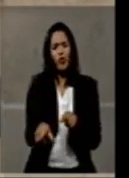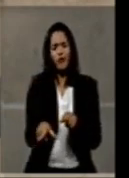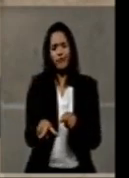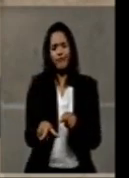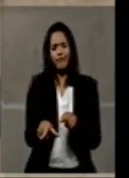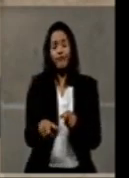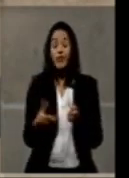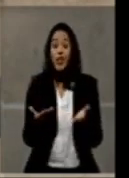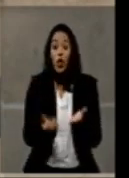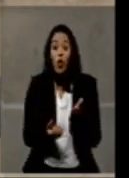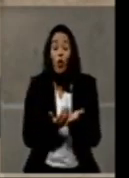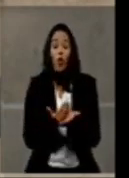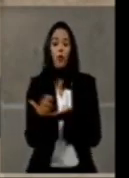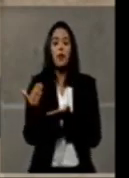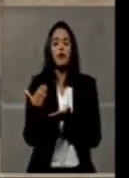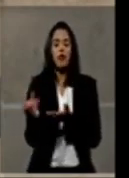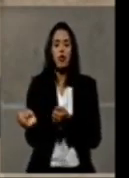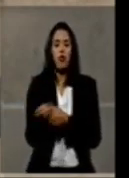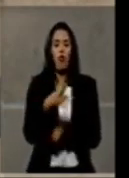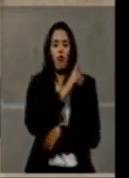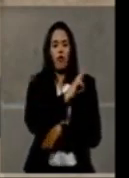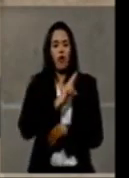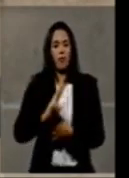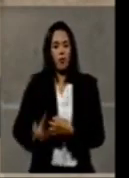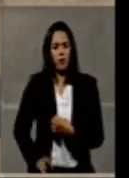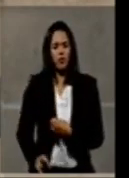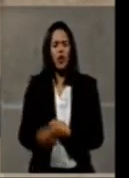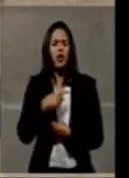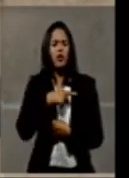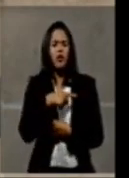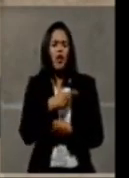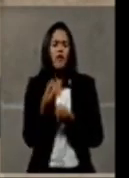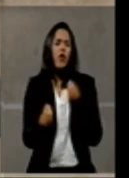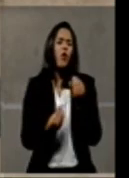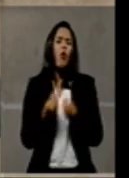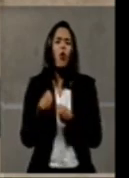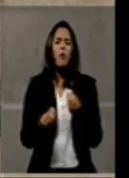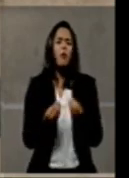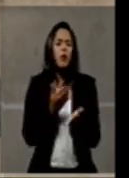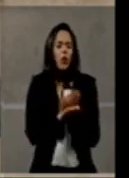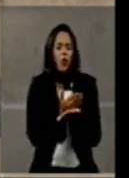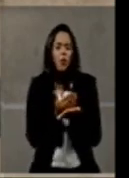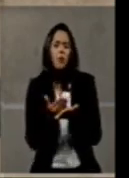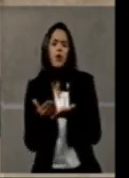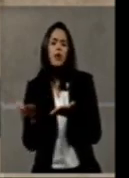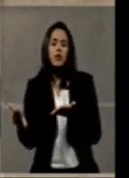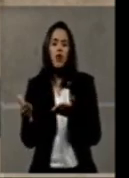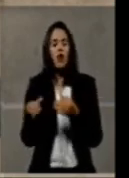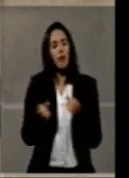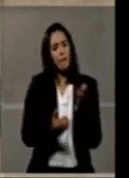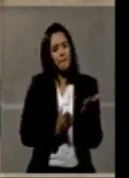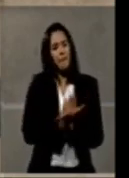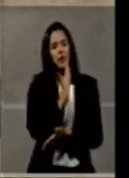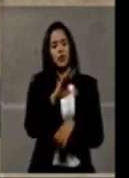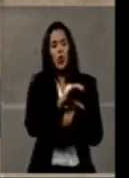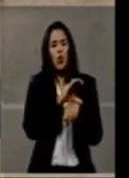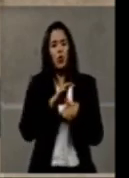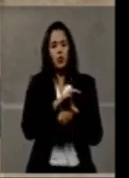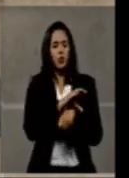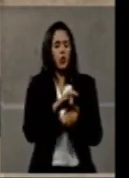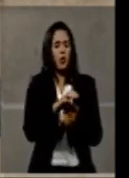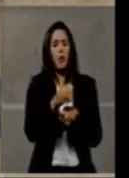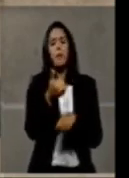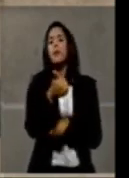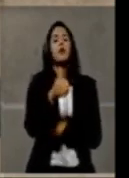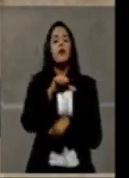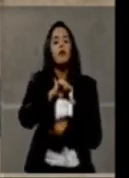inaugura-se a nova república que teve como ponto de partida a promulgação da constituição de 1988